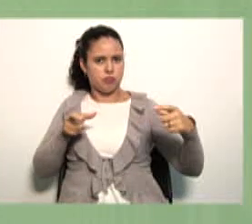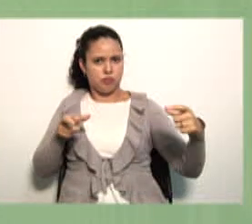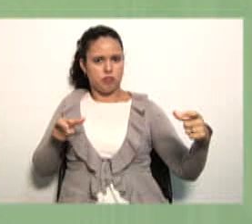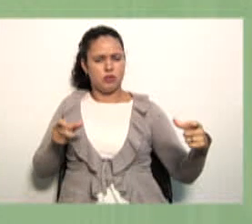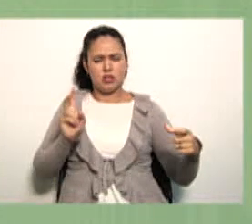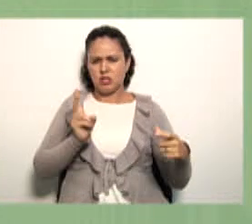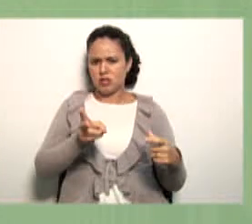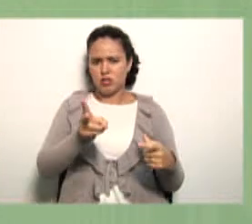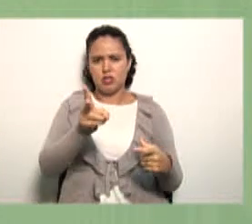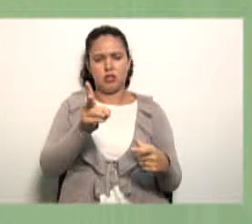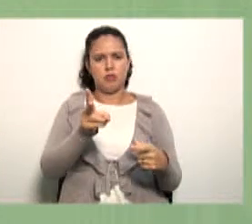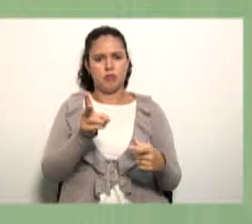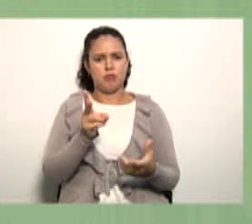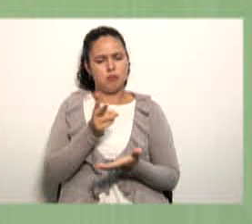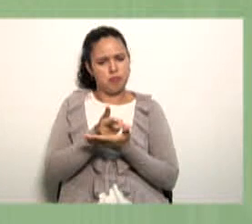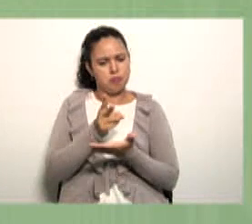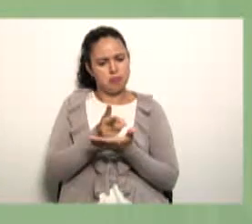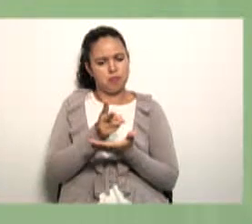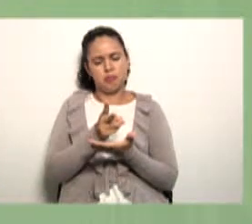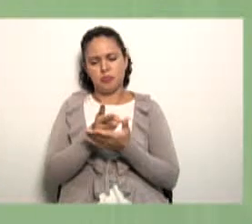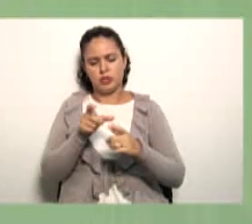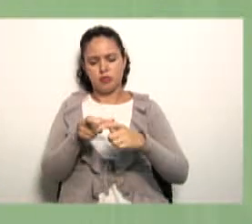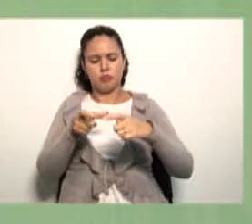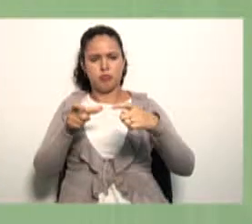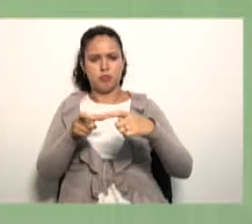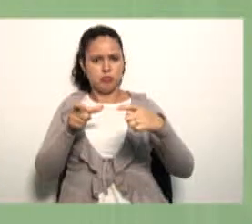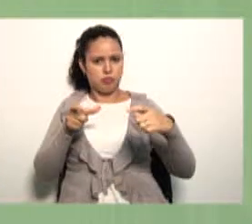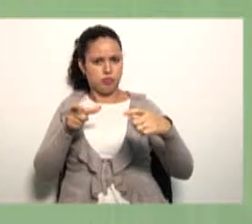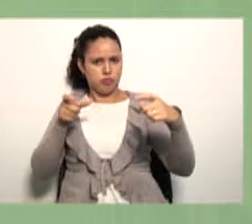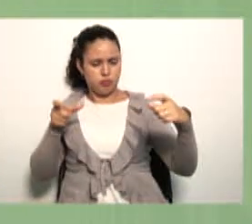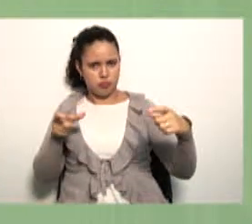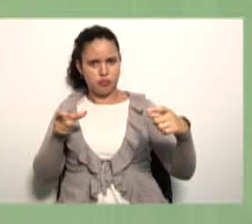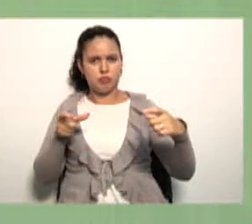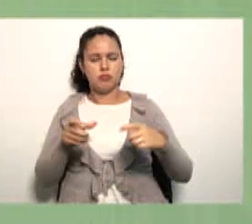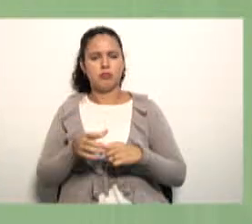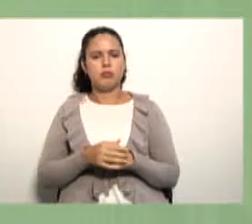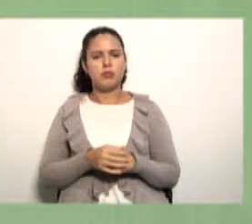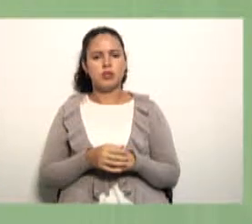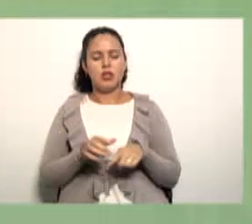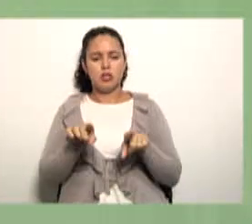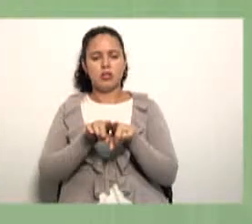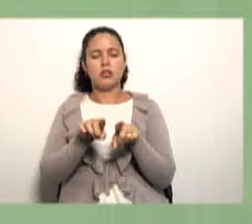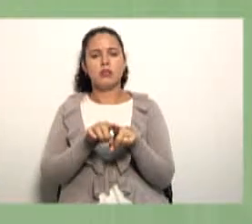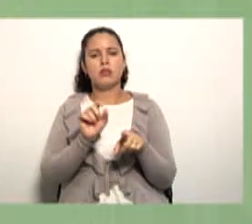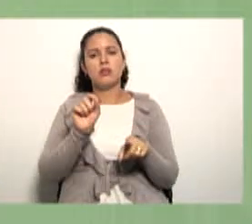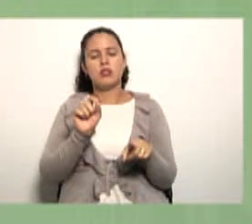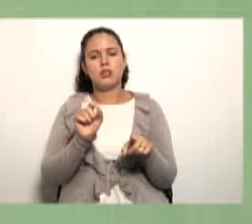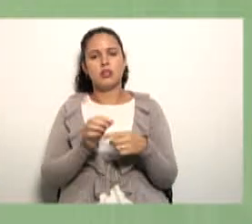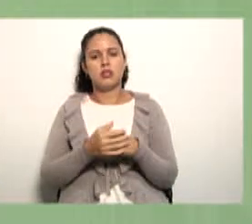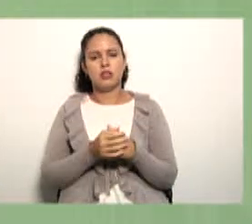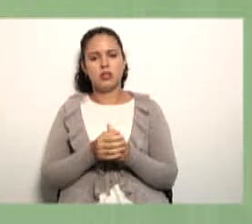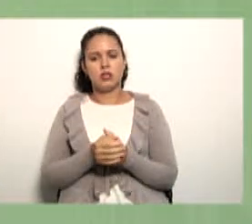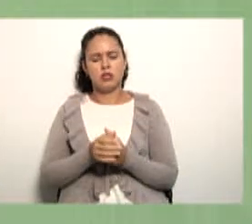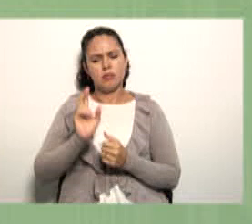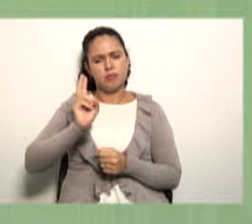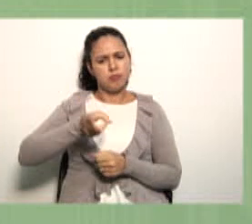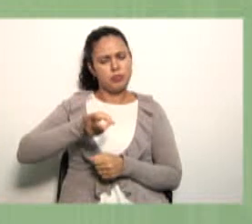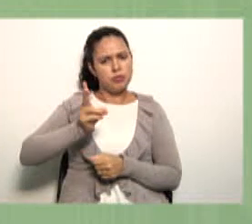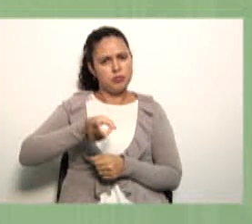que ela não tem limite, ela é infinita, ela é gigantesca, elas também são